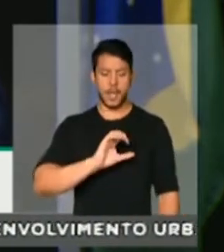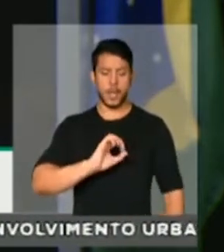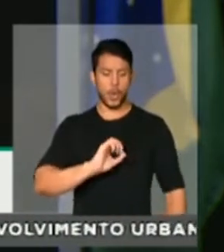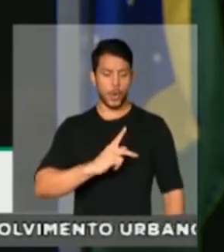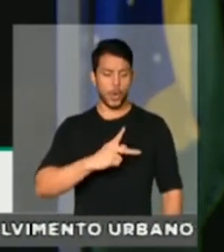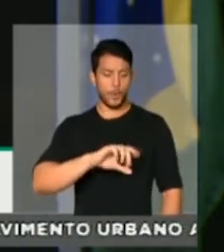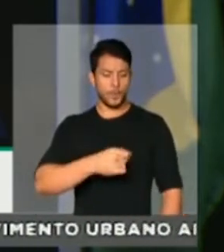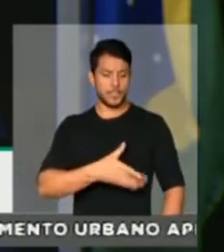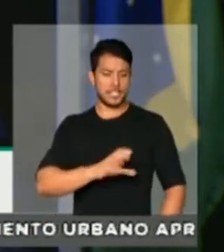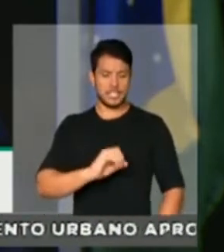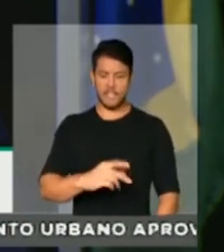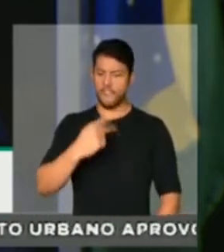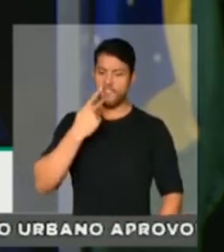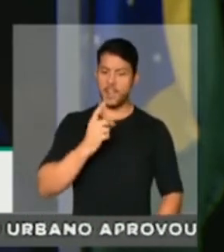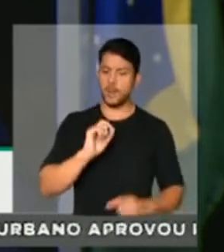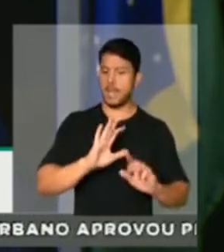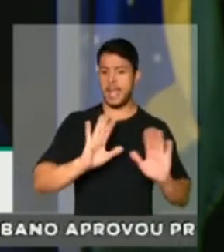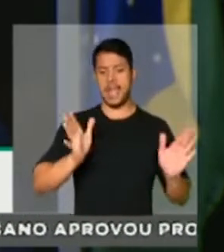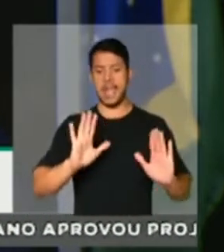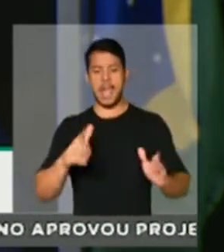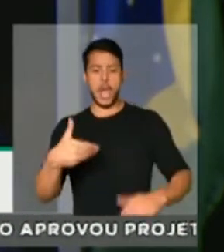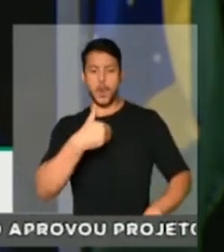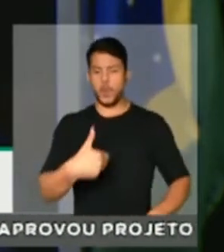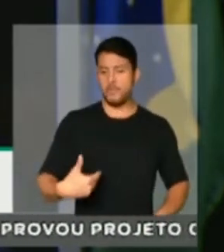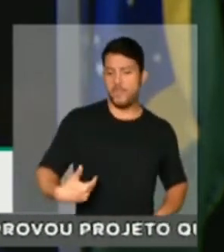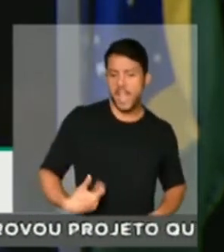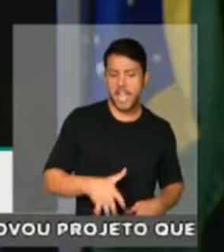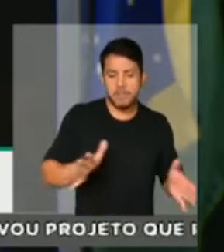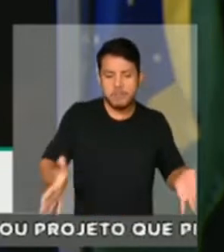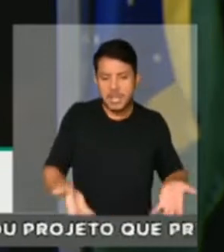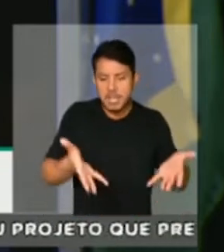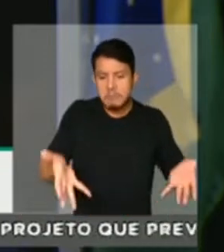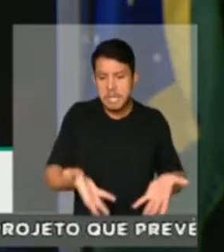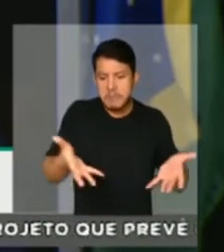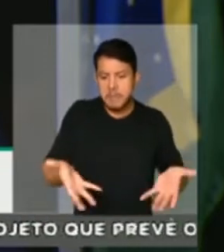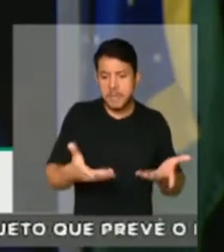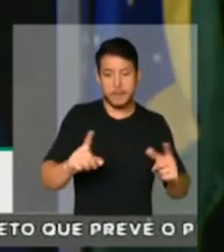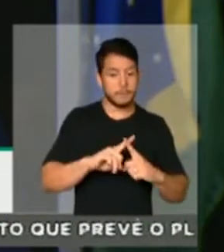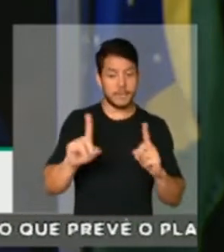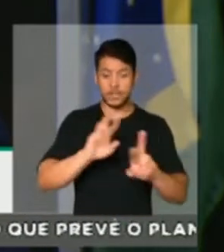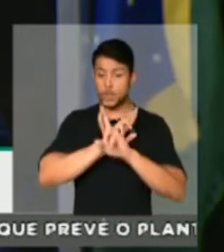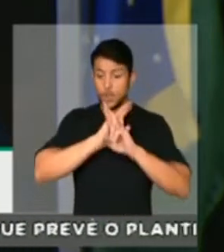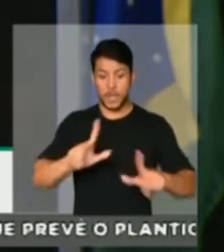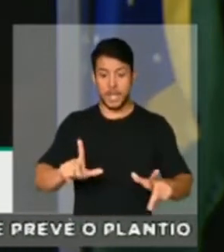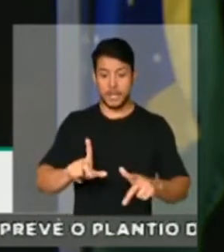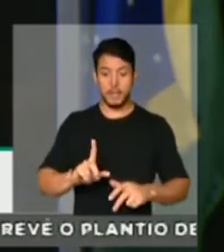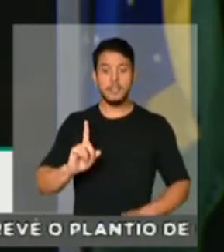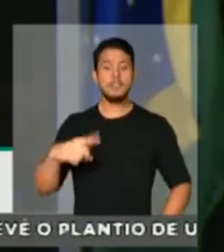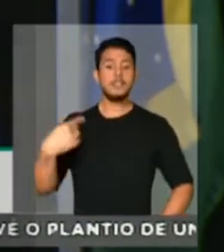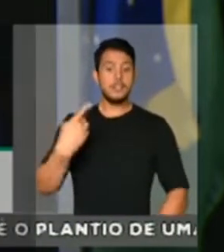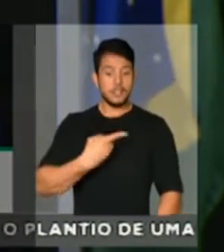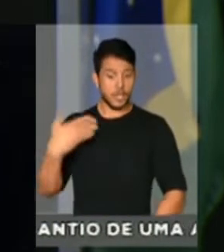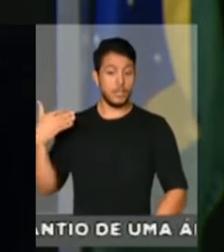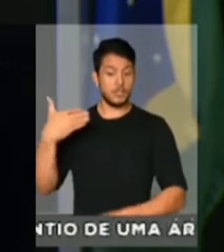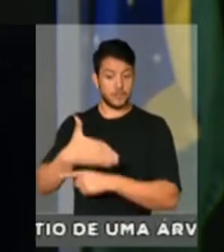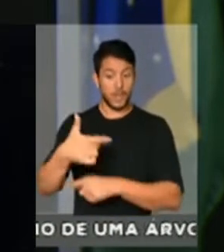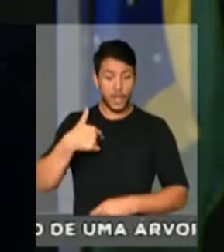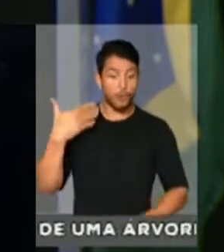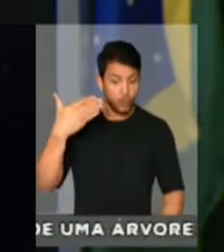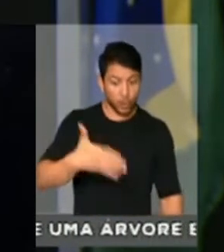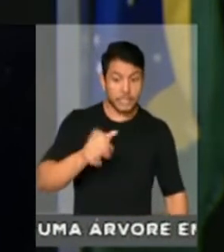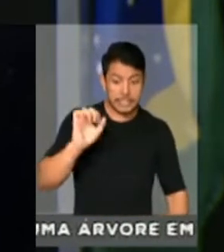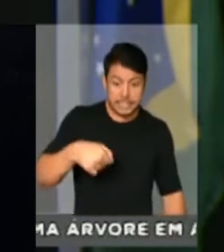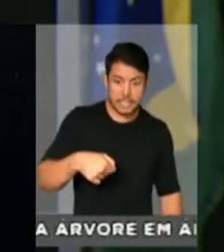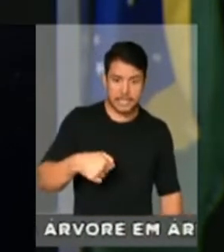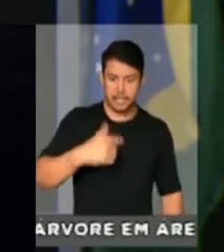que o governo que fomentou essas manifestações, e não foi. Nós estivemos lá, eu